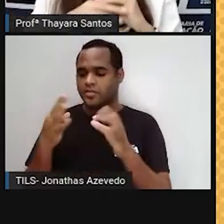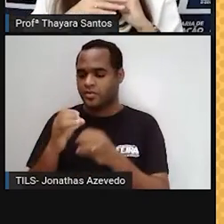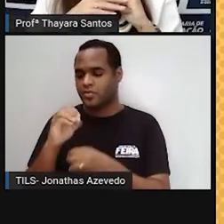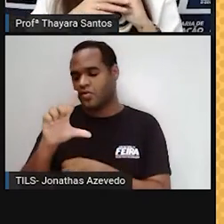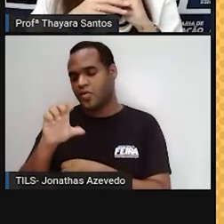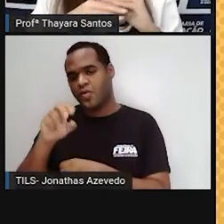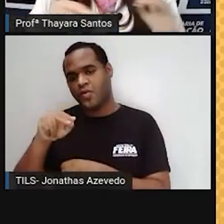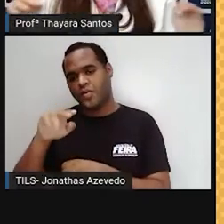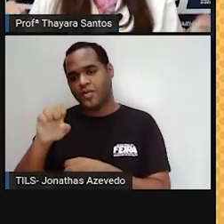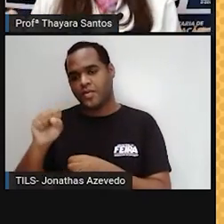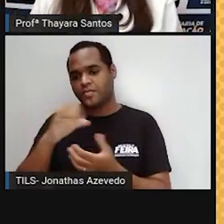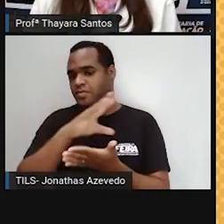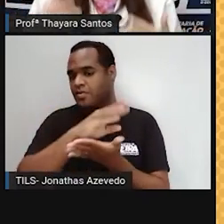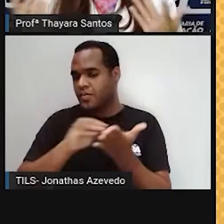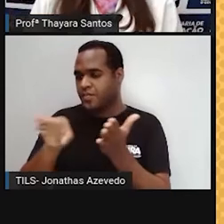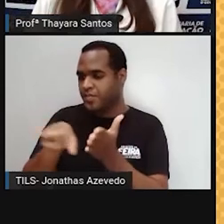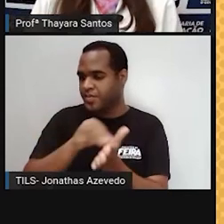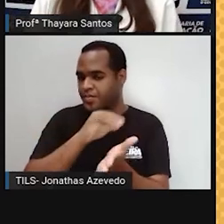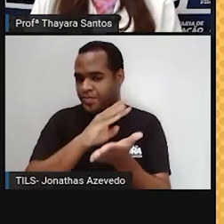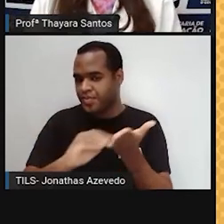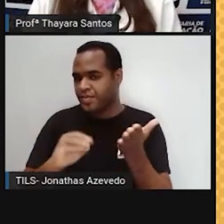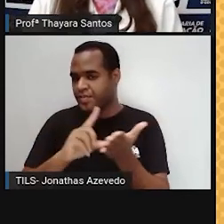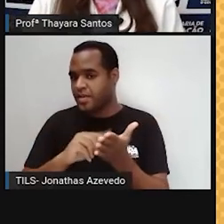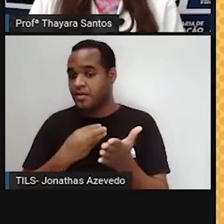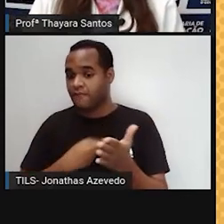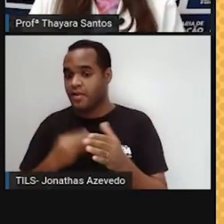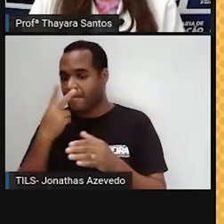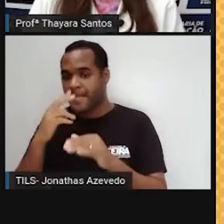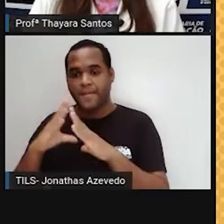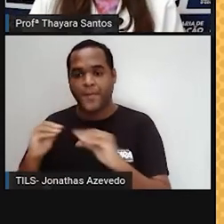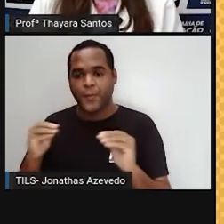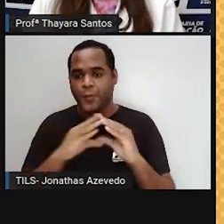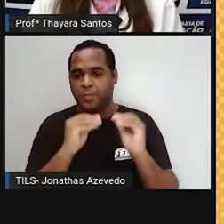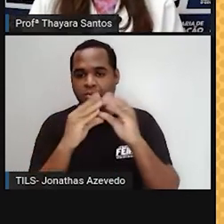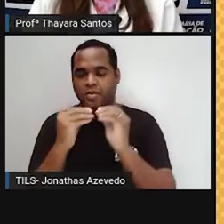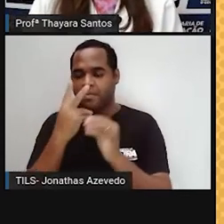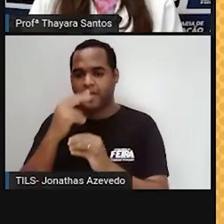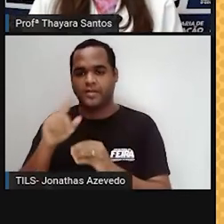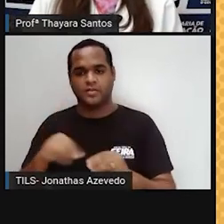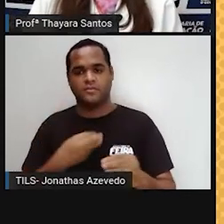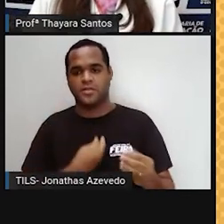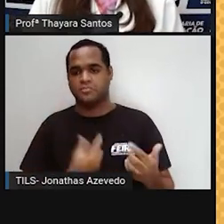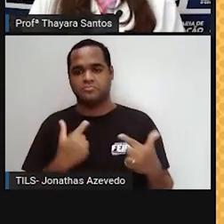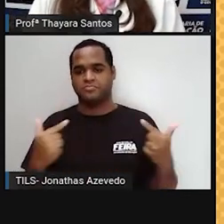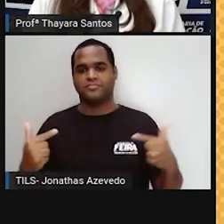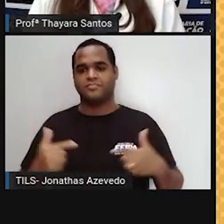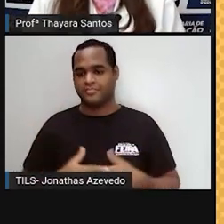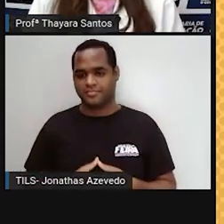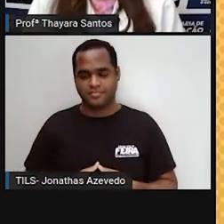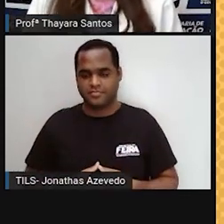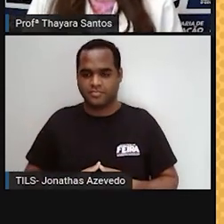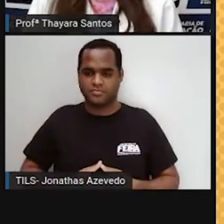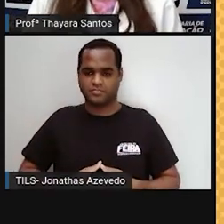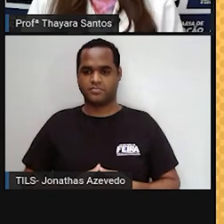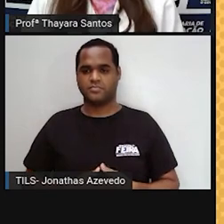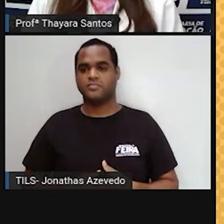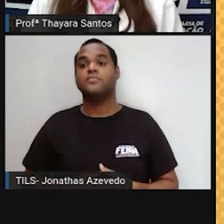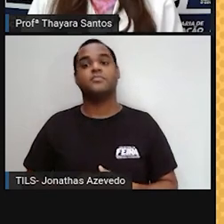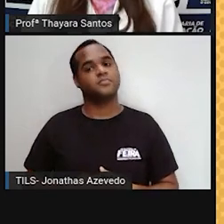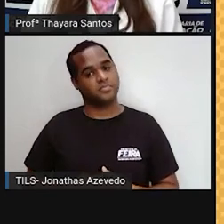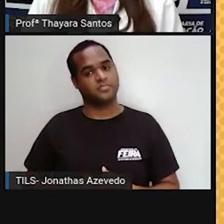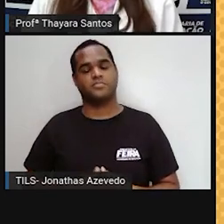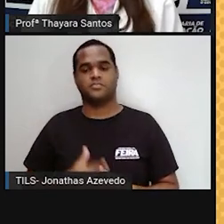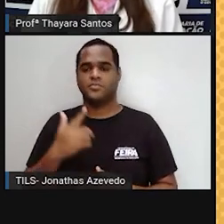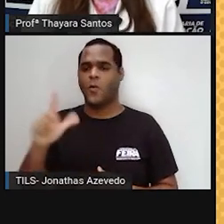clones, provavelmente elas vão se extinguir daquele ambiente. E isso é uma grande desvantagem. Outra desvantagem